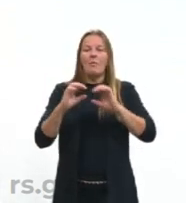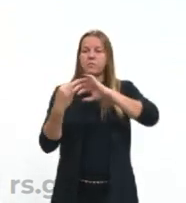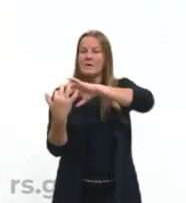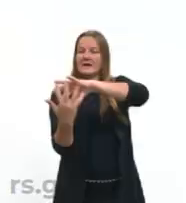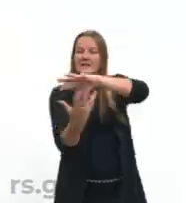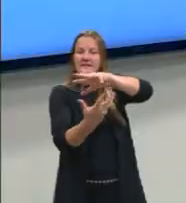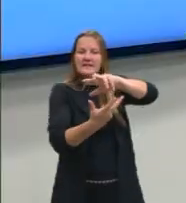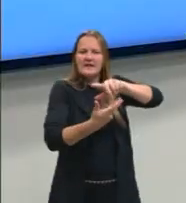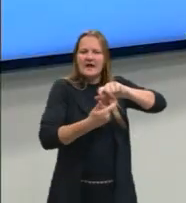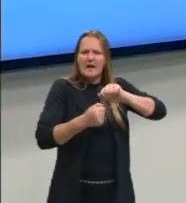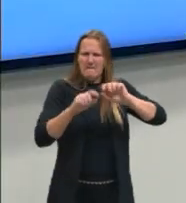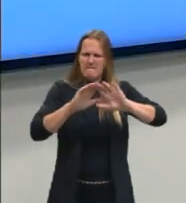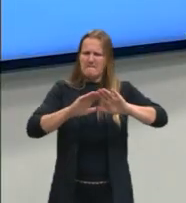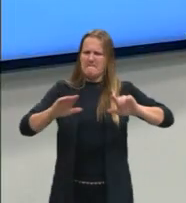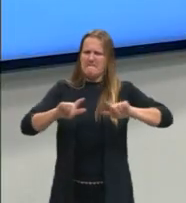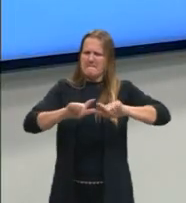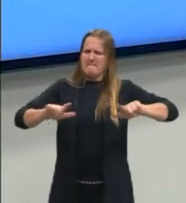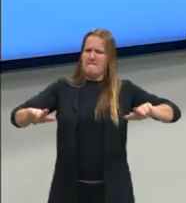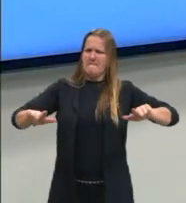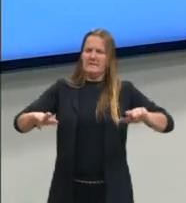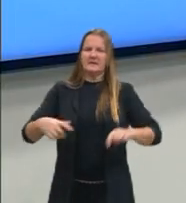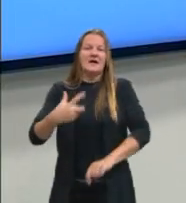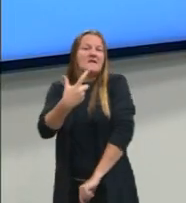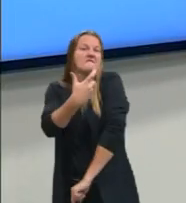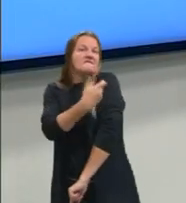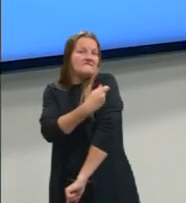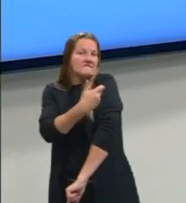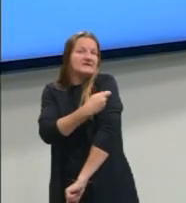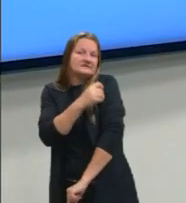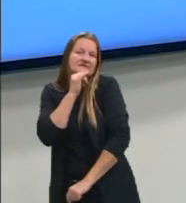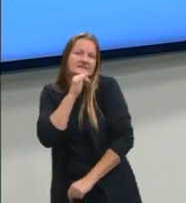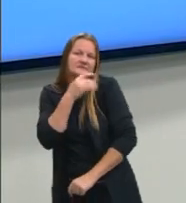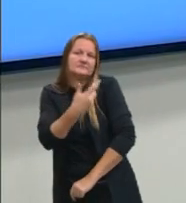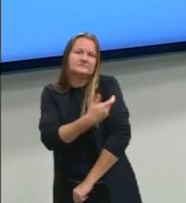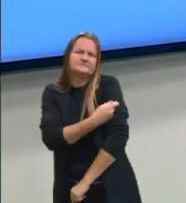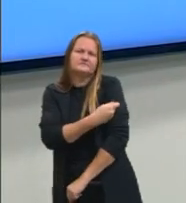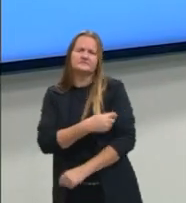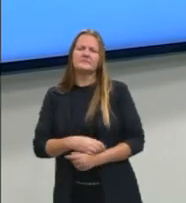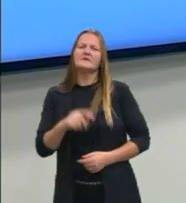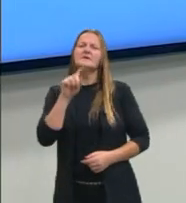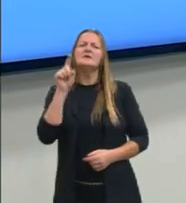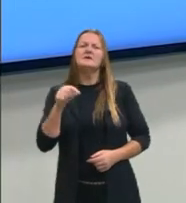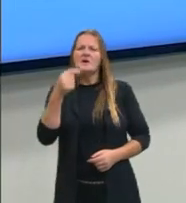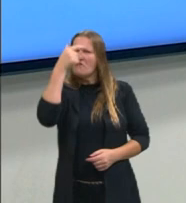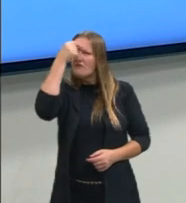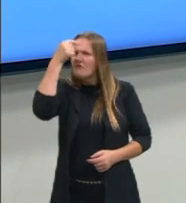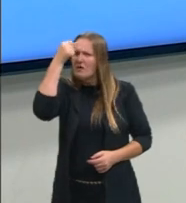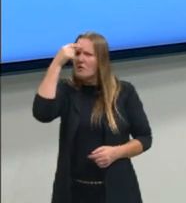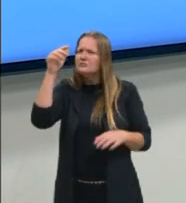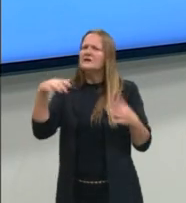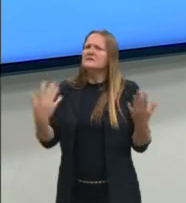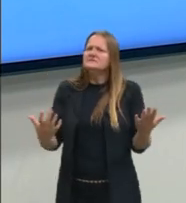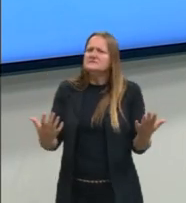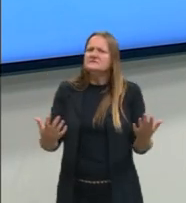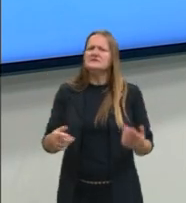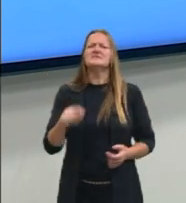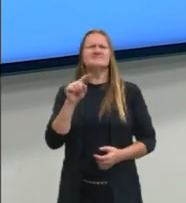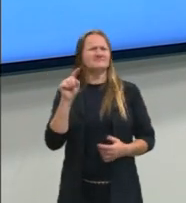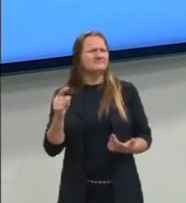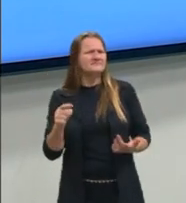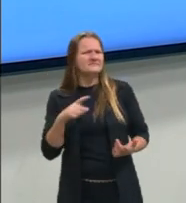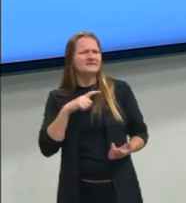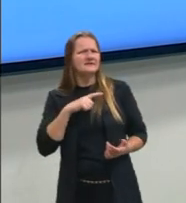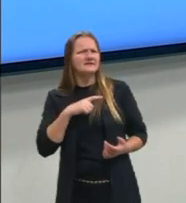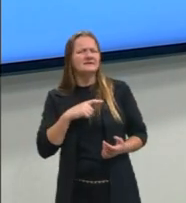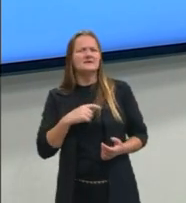a questão da o questionamento das vacinas a próprio questionamento das Universidades as Universidades têm por